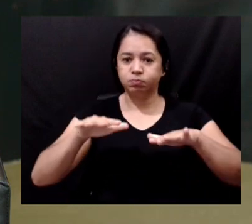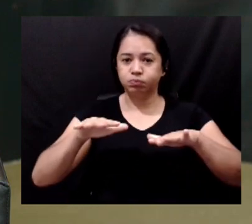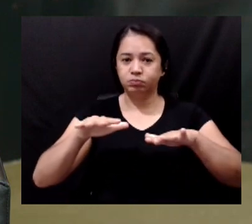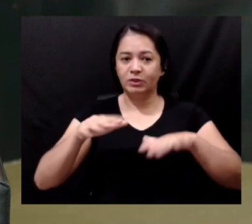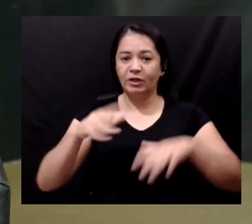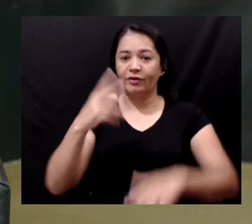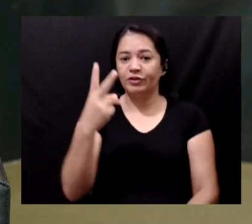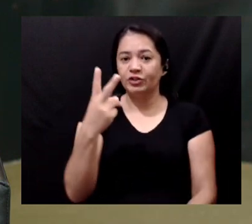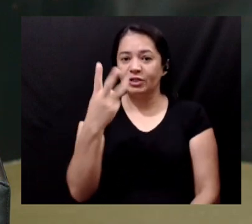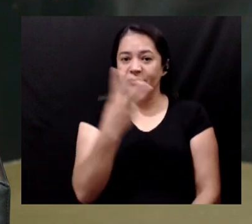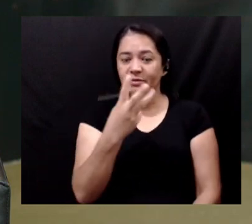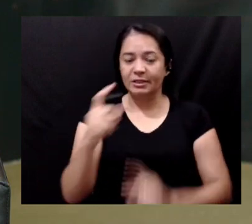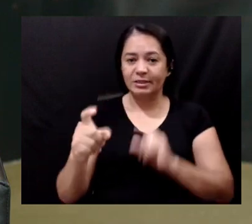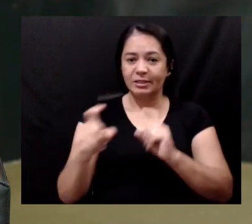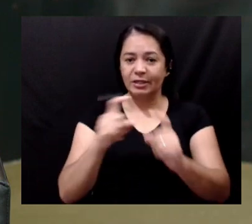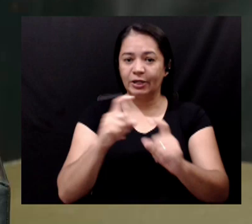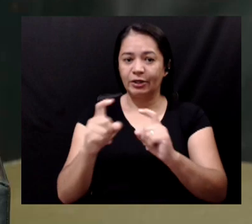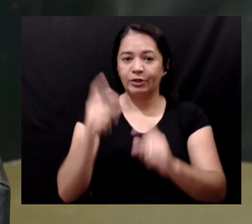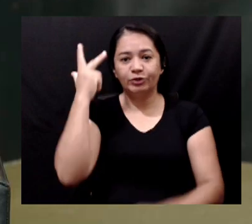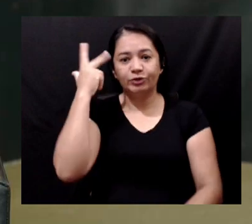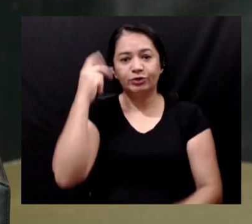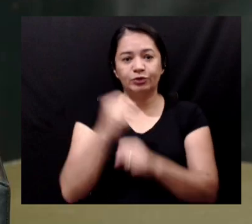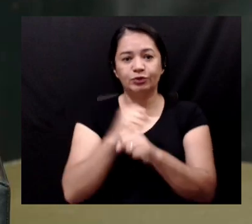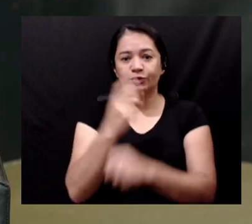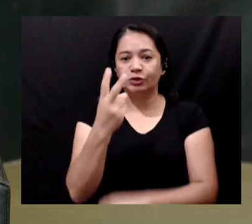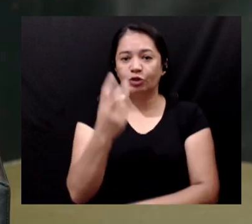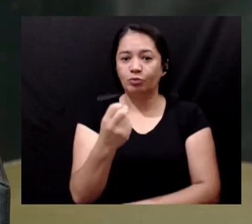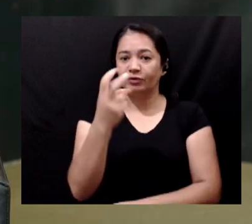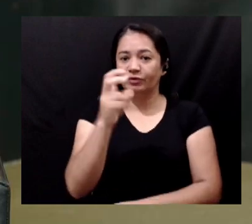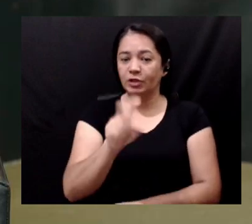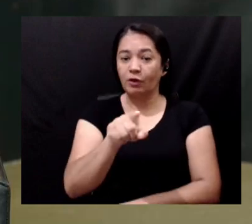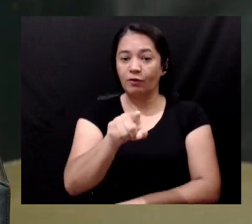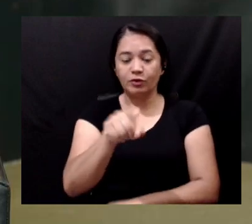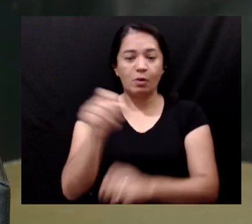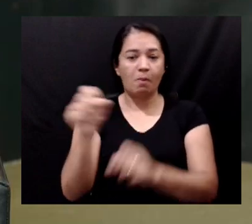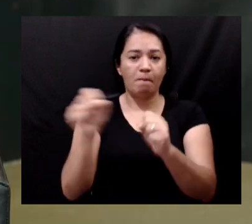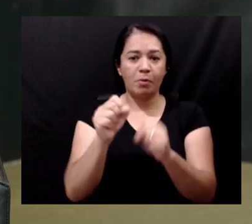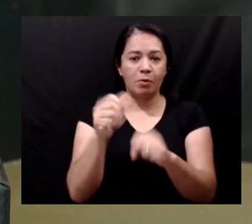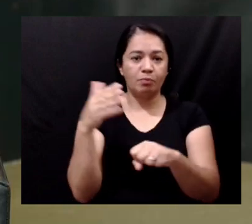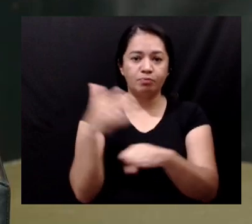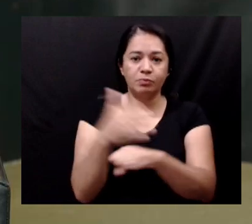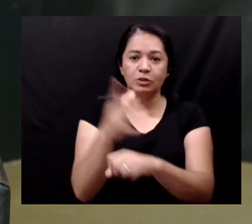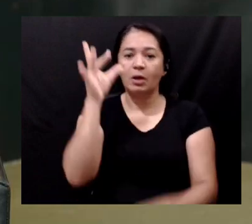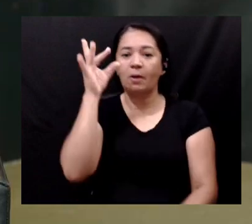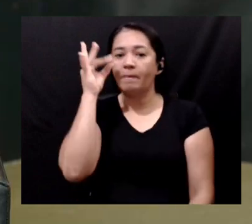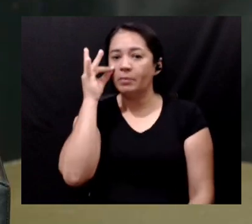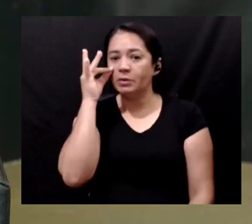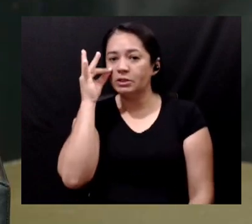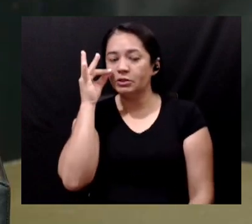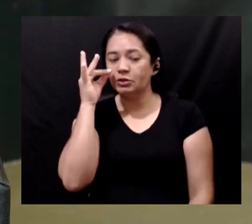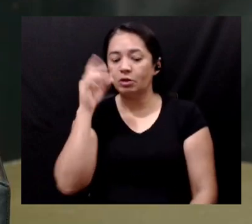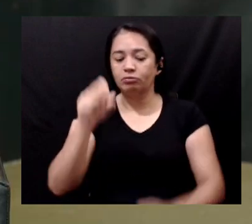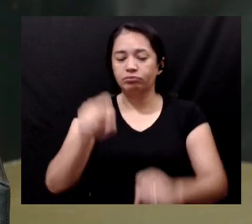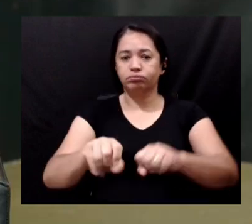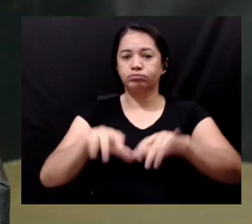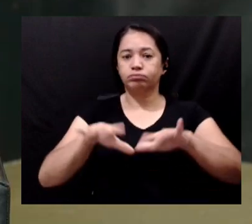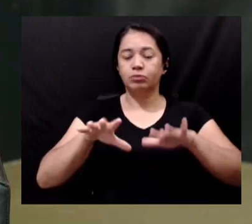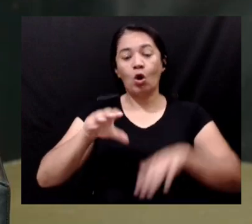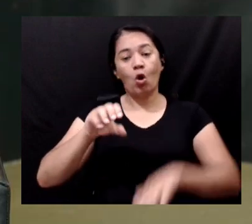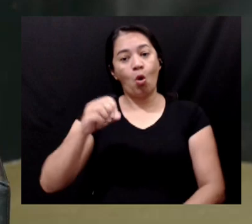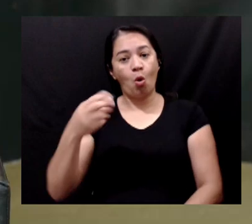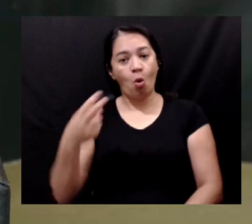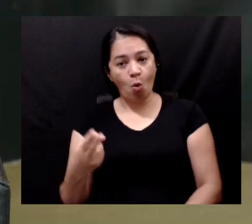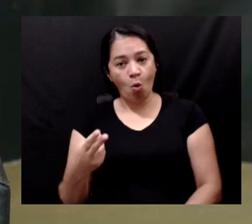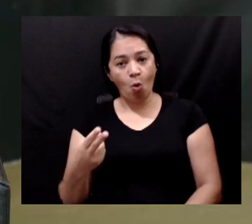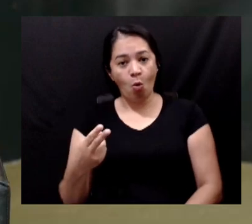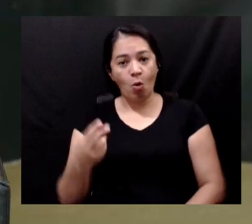reunião ordinária do ano de 2025 e você pode participar presencialmente no plenário ou através da TV Câmara Campinas, você